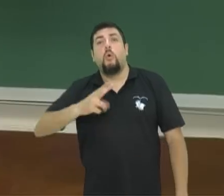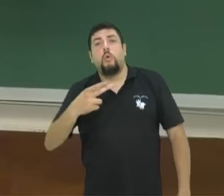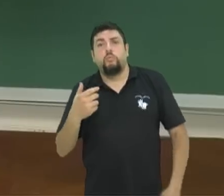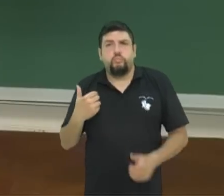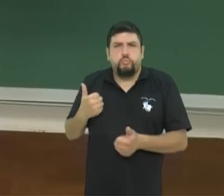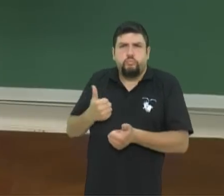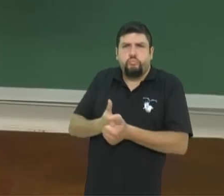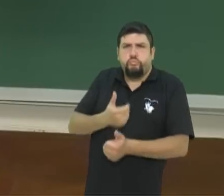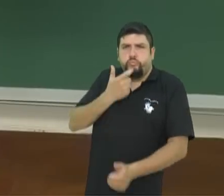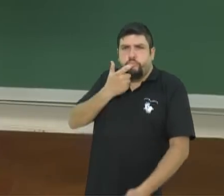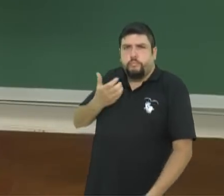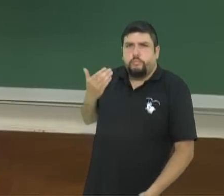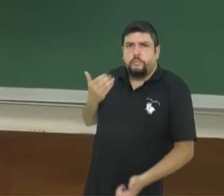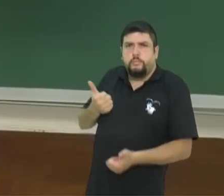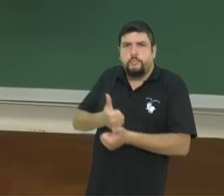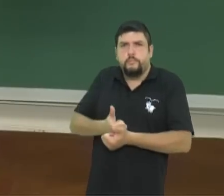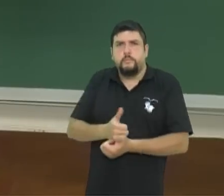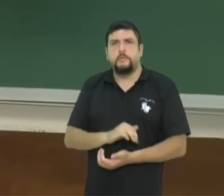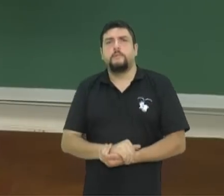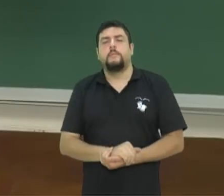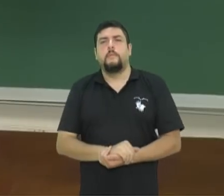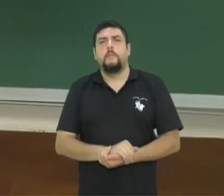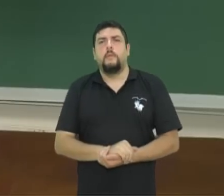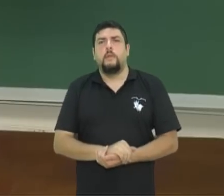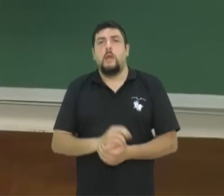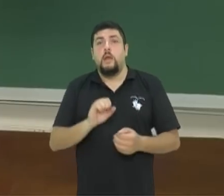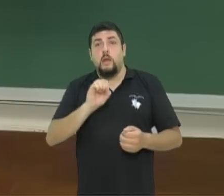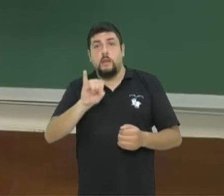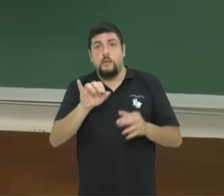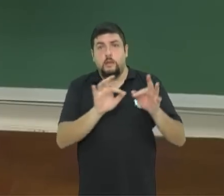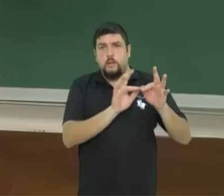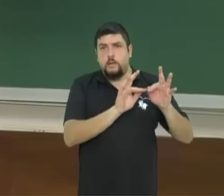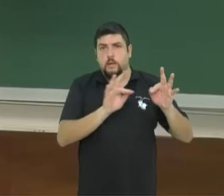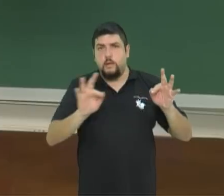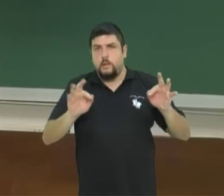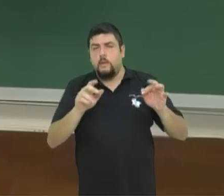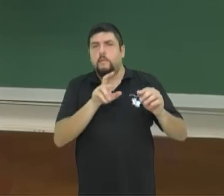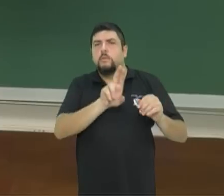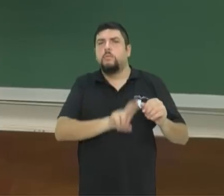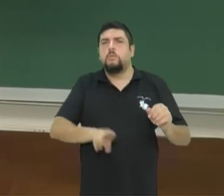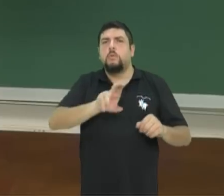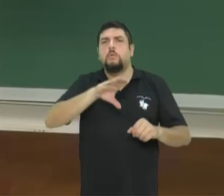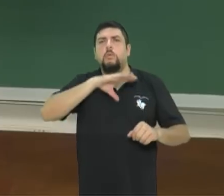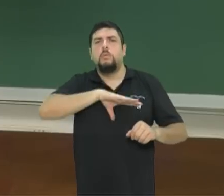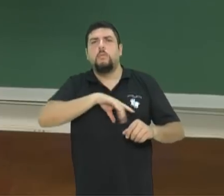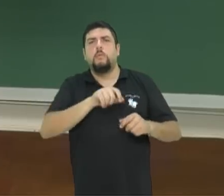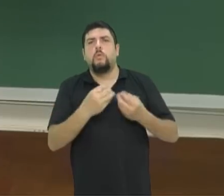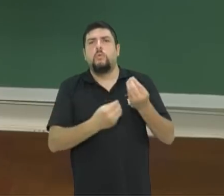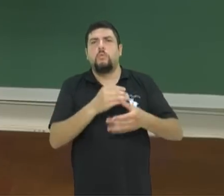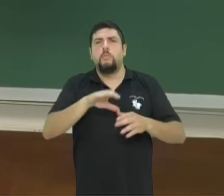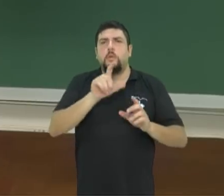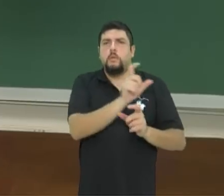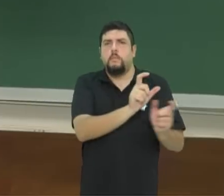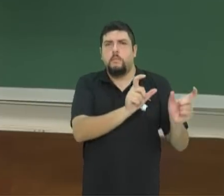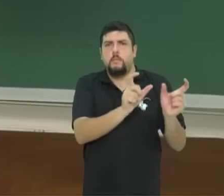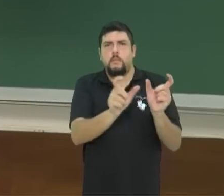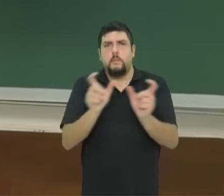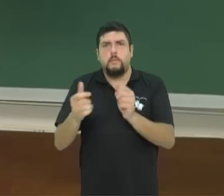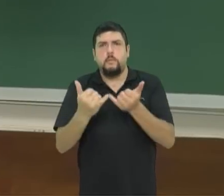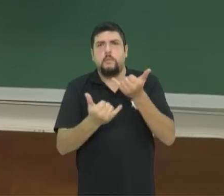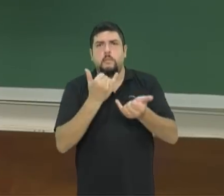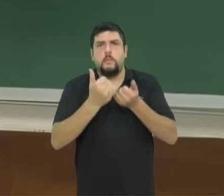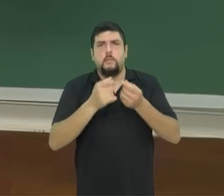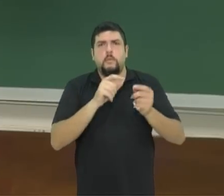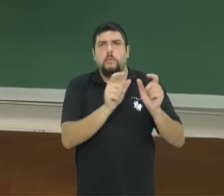referência aos dias de hoje, quer trazer ali uma frase falando disso, a gente pode substituir também por palavras parecidas. Né?